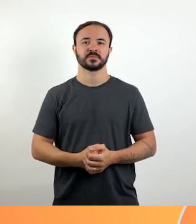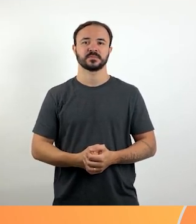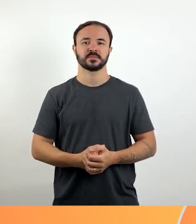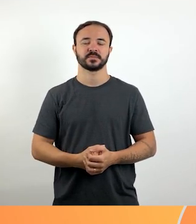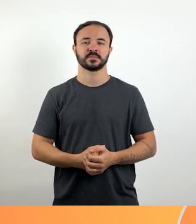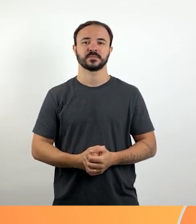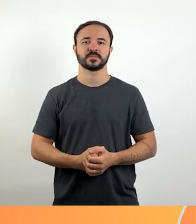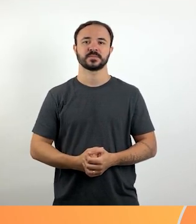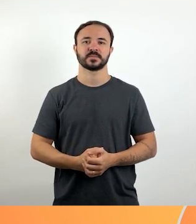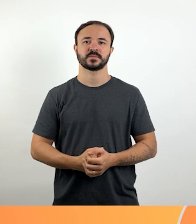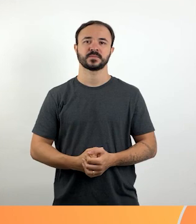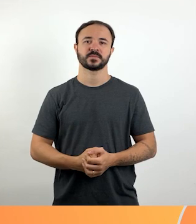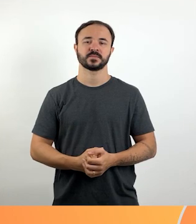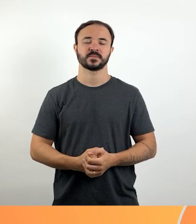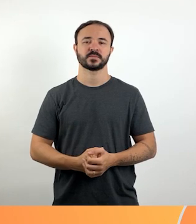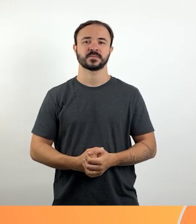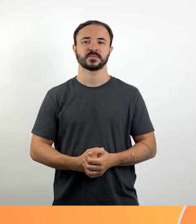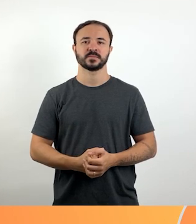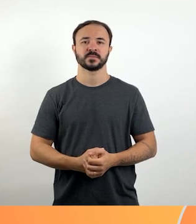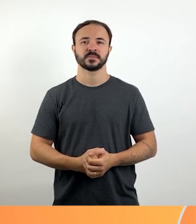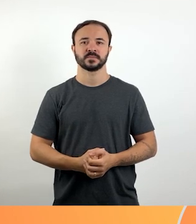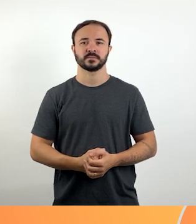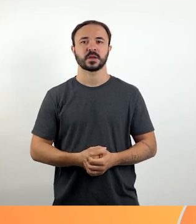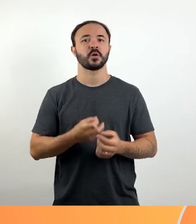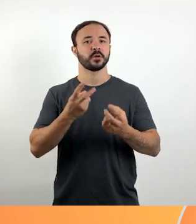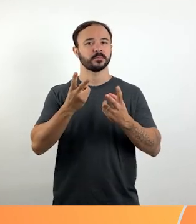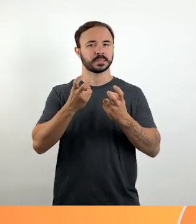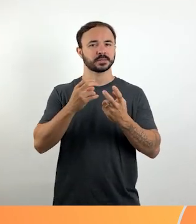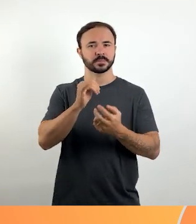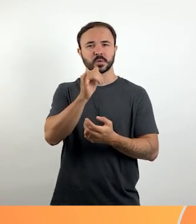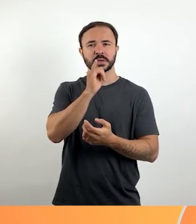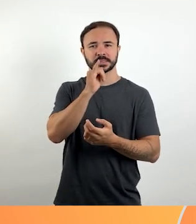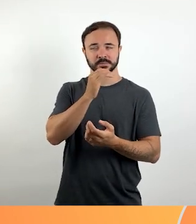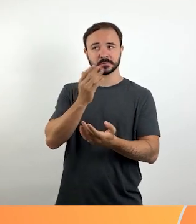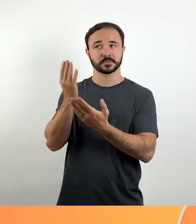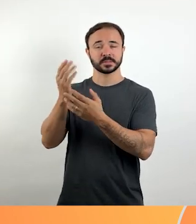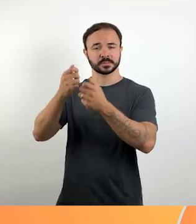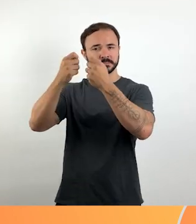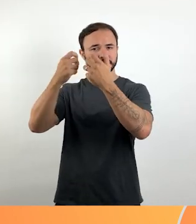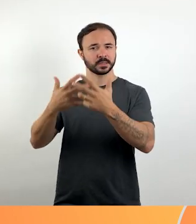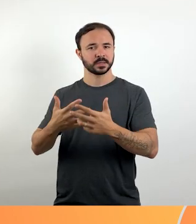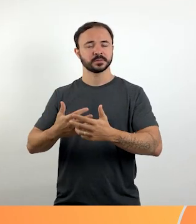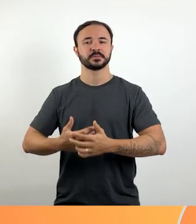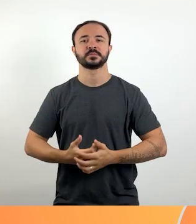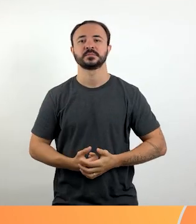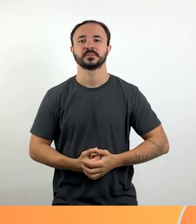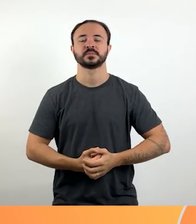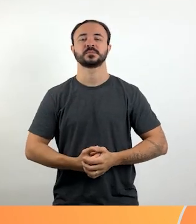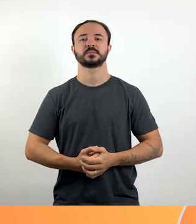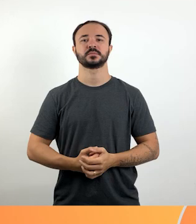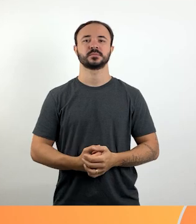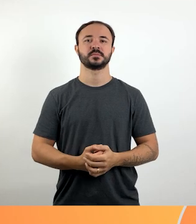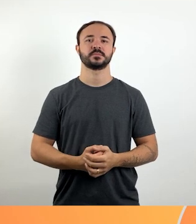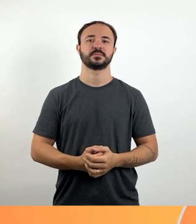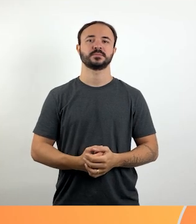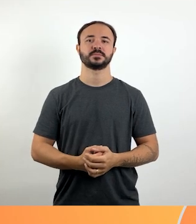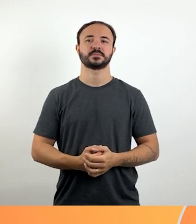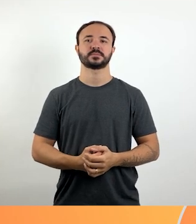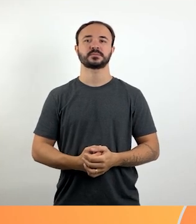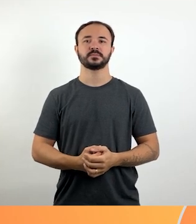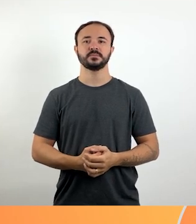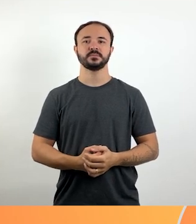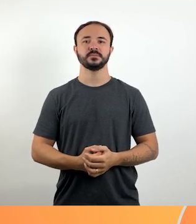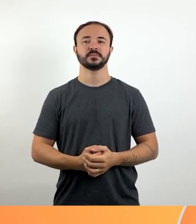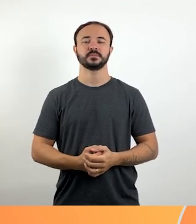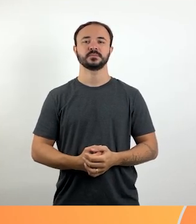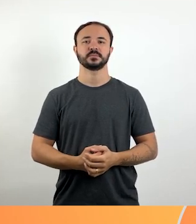120. 120 vezes 2, 240. E 240 vezes 3,